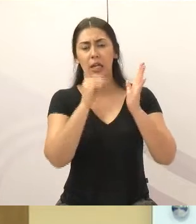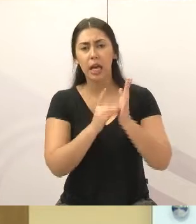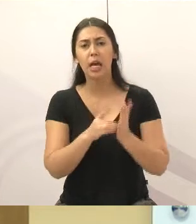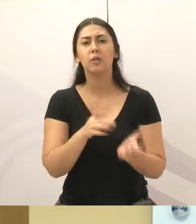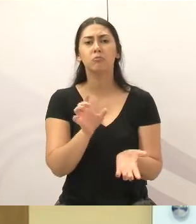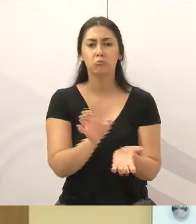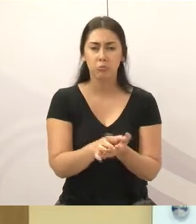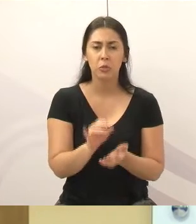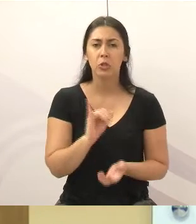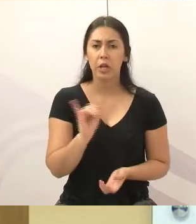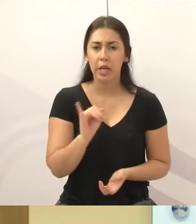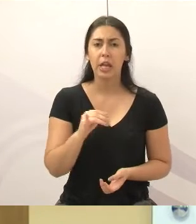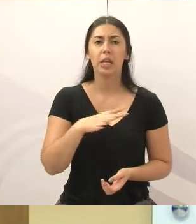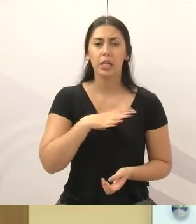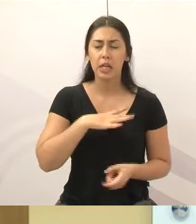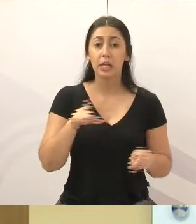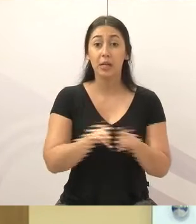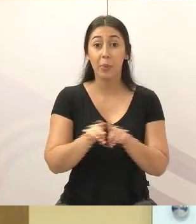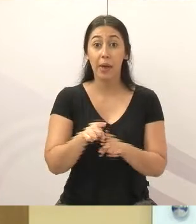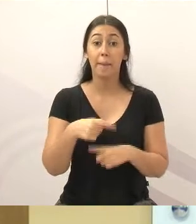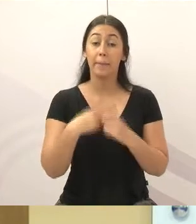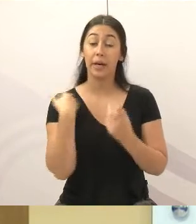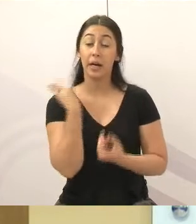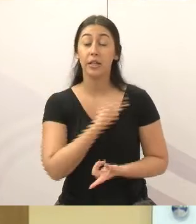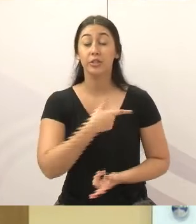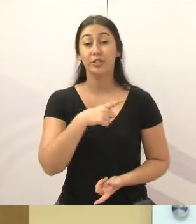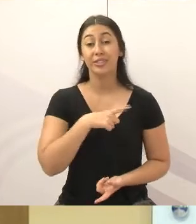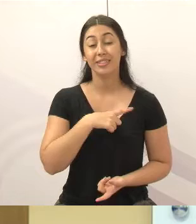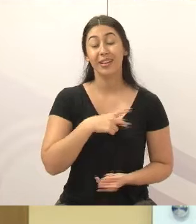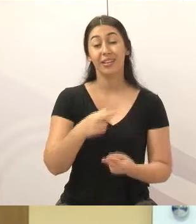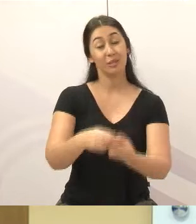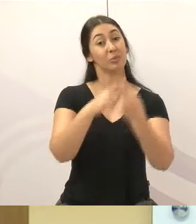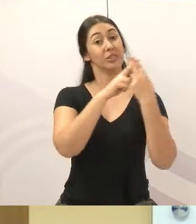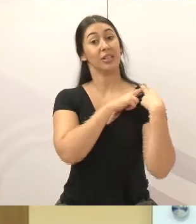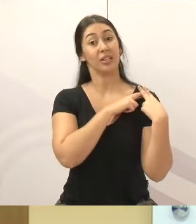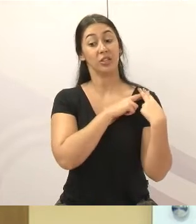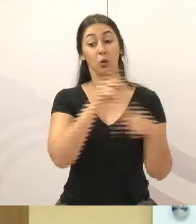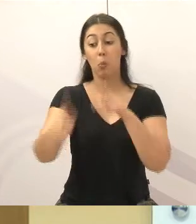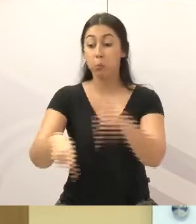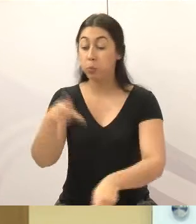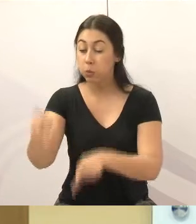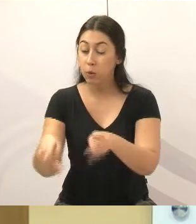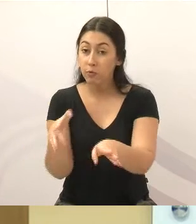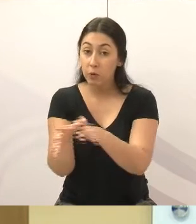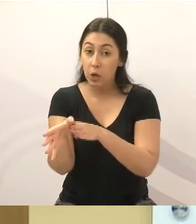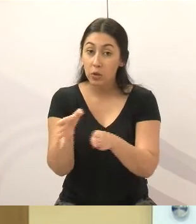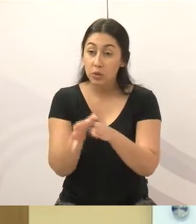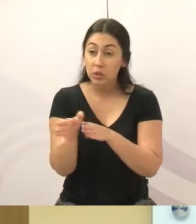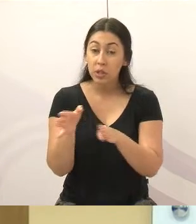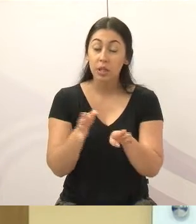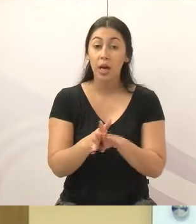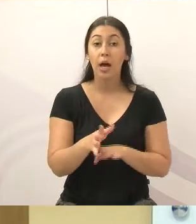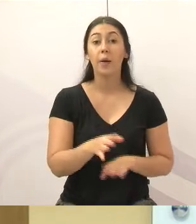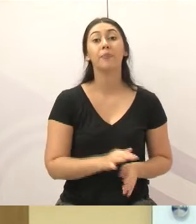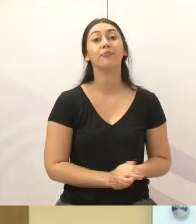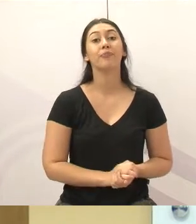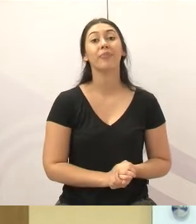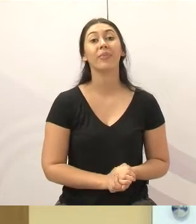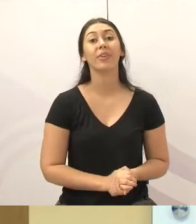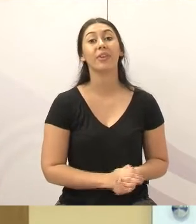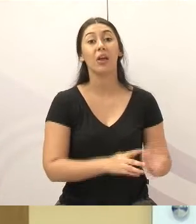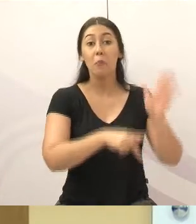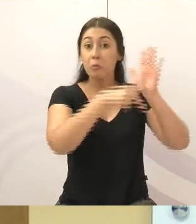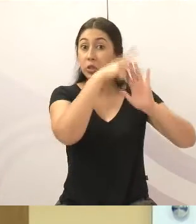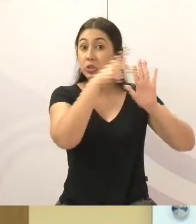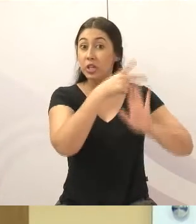temos responsabilidade de orientar a população. Esse projeto, ele traz uma regulamentação, não